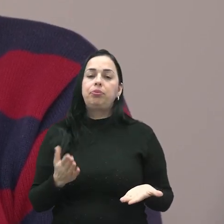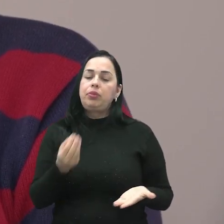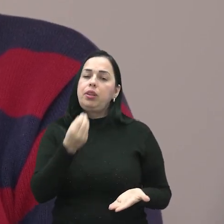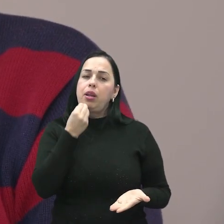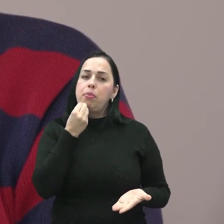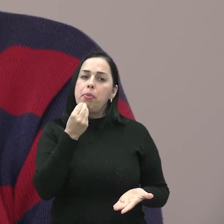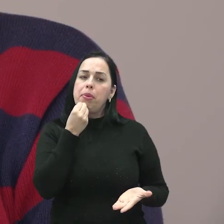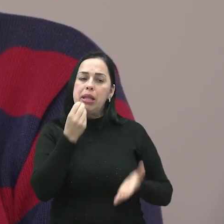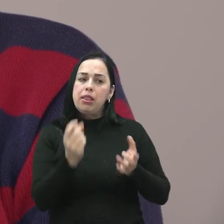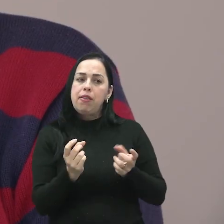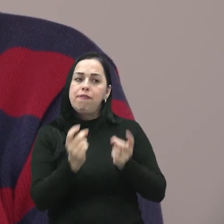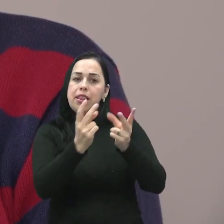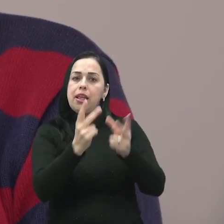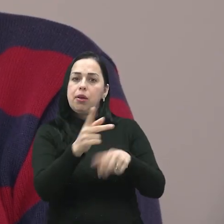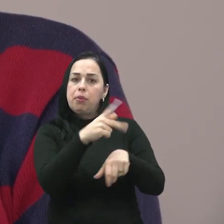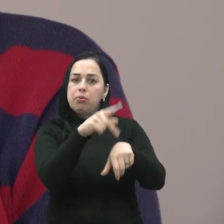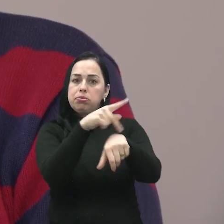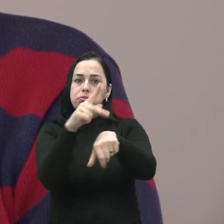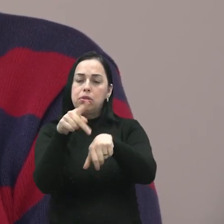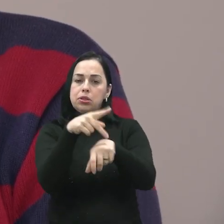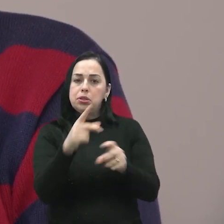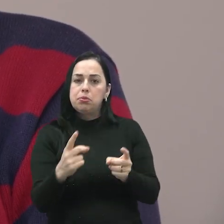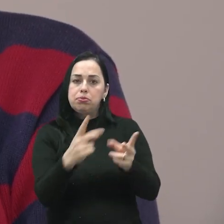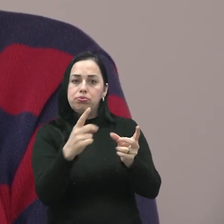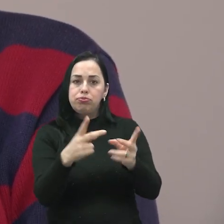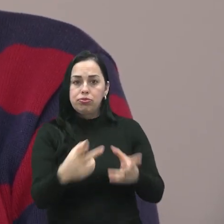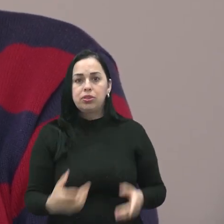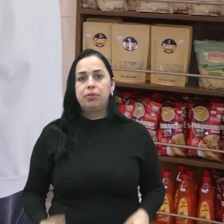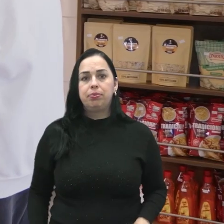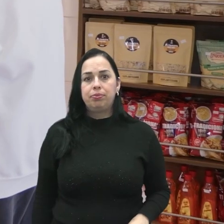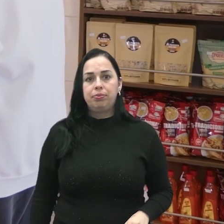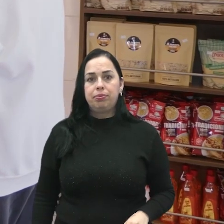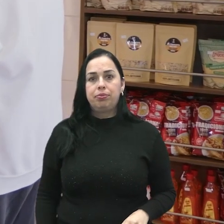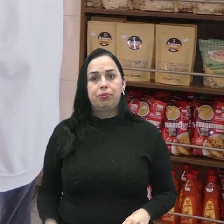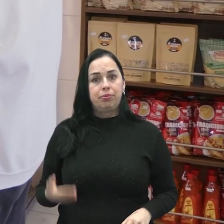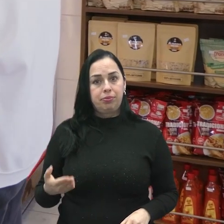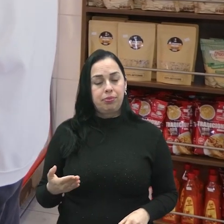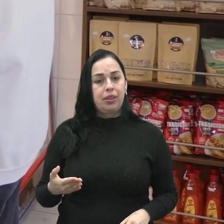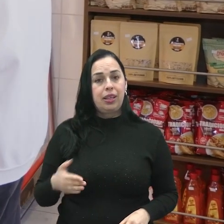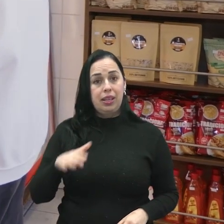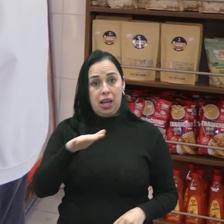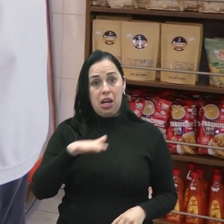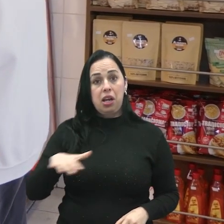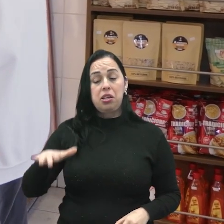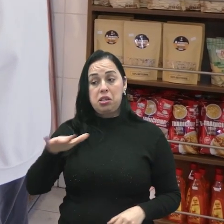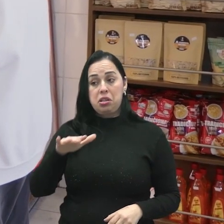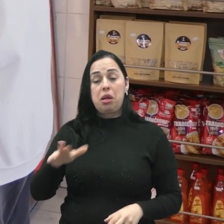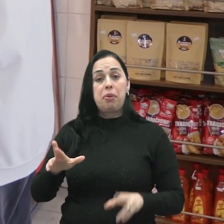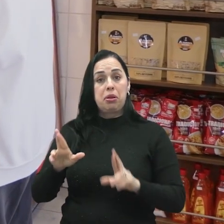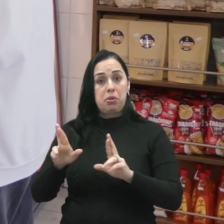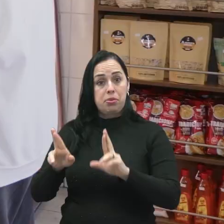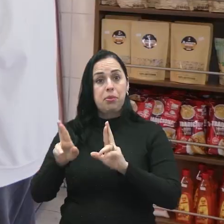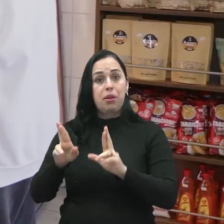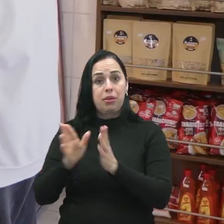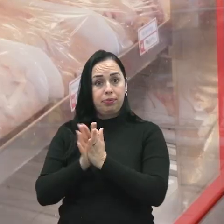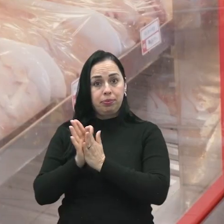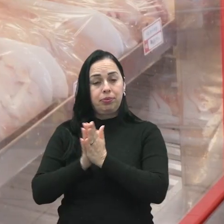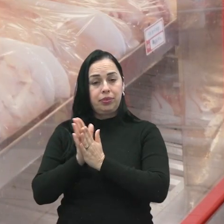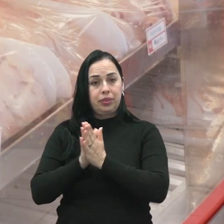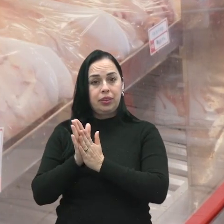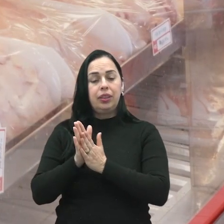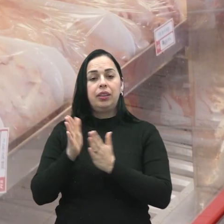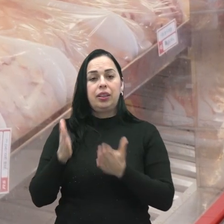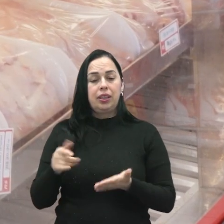grande oportunidade da gente agora atingir novos mercados. E o comércio local também está otimista.